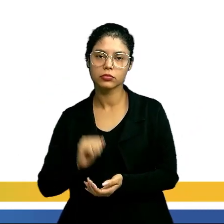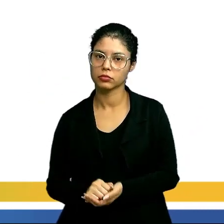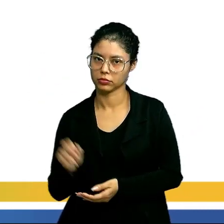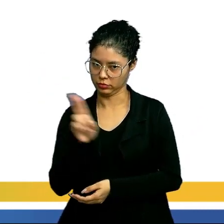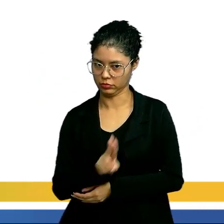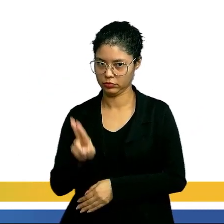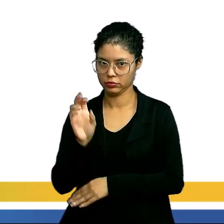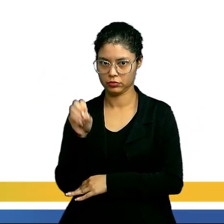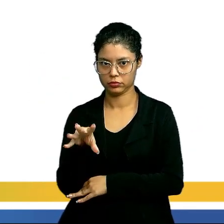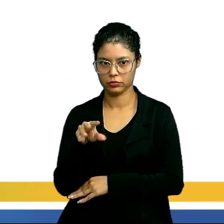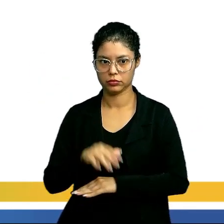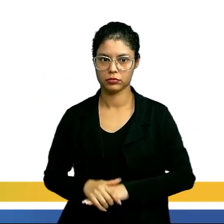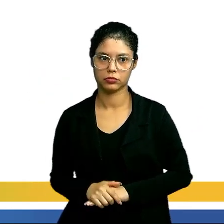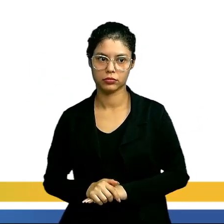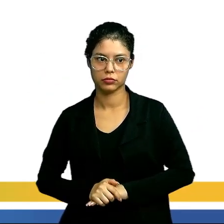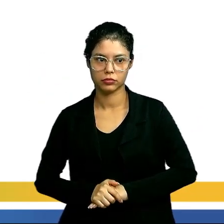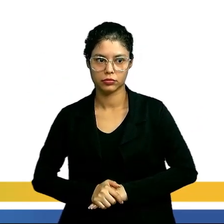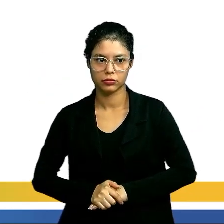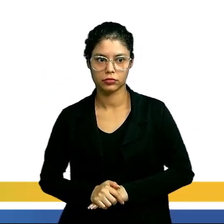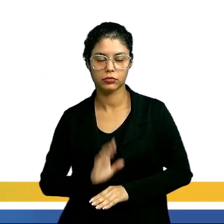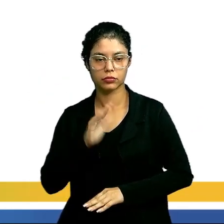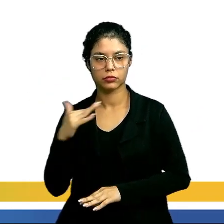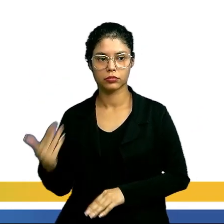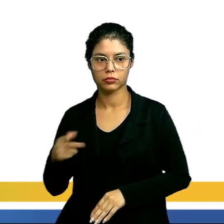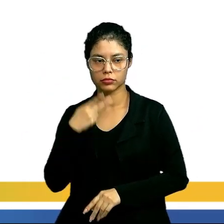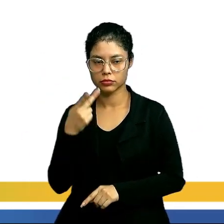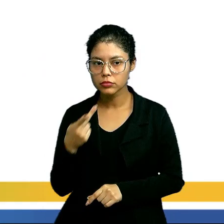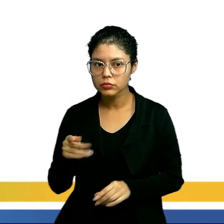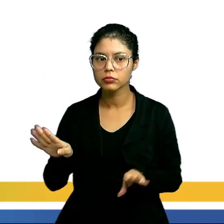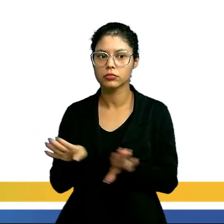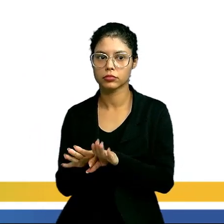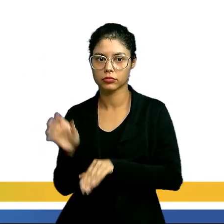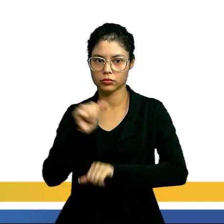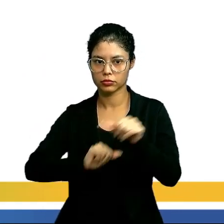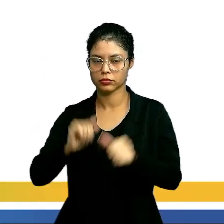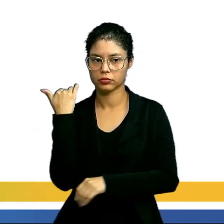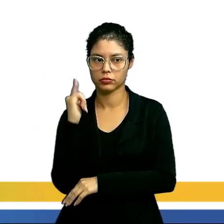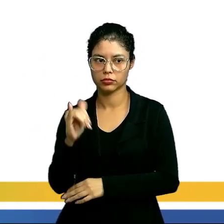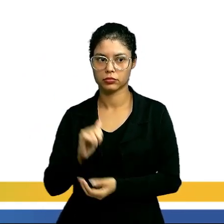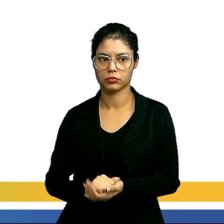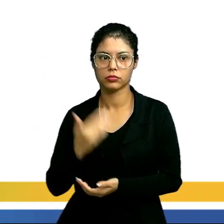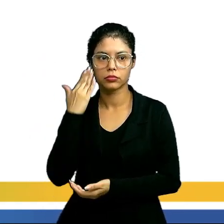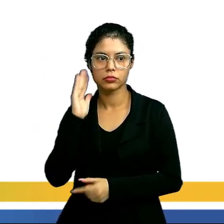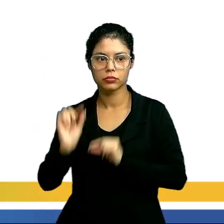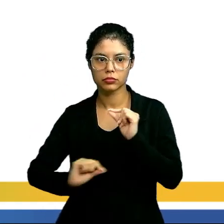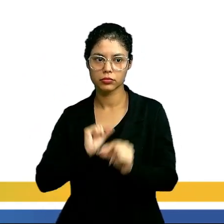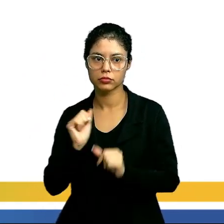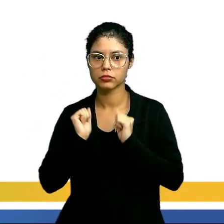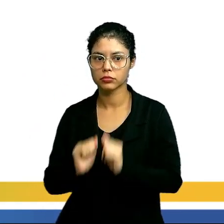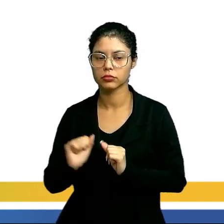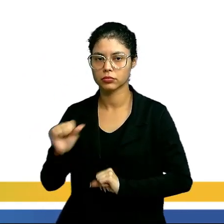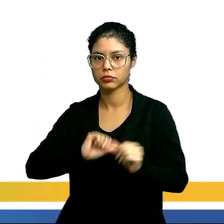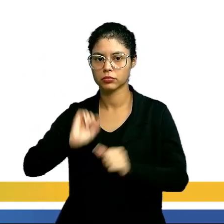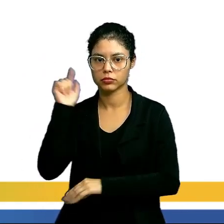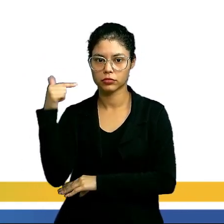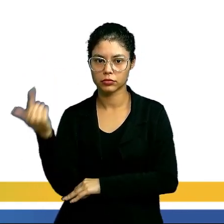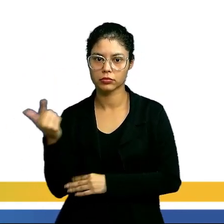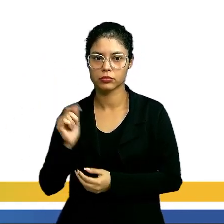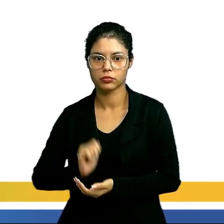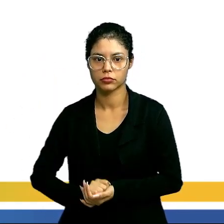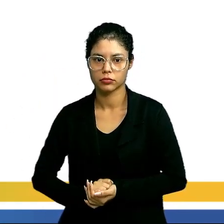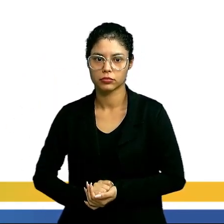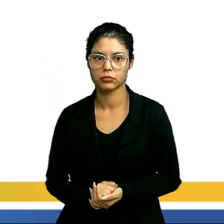uso das lâmpadas. Quando se fala em transformações de energia, a gente tem que entender que a energia ela pode ser transformada em